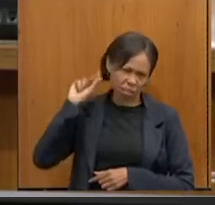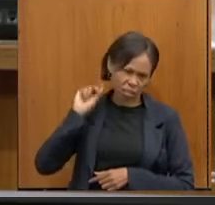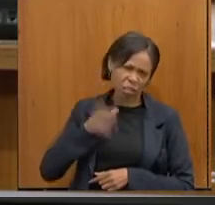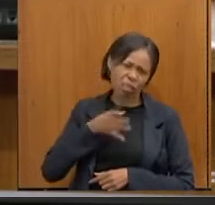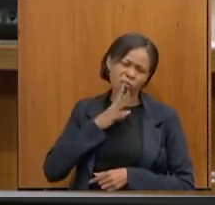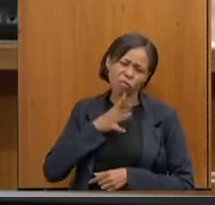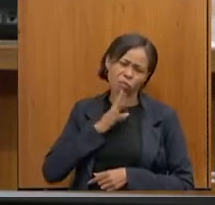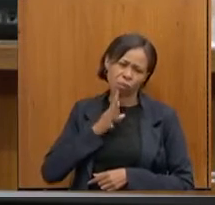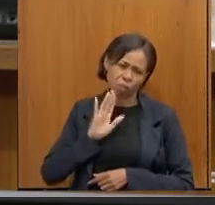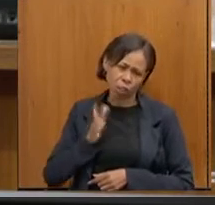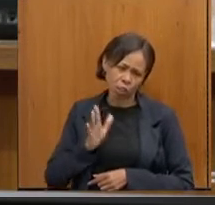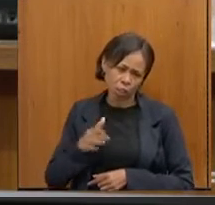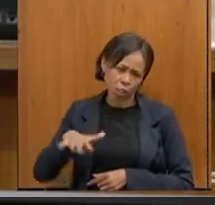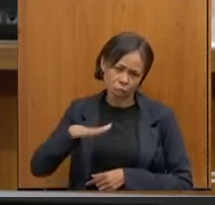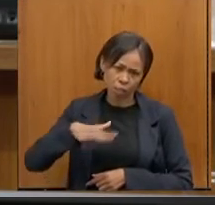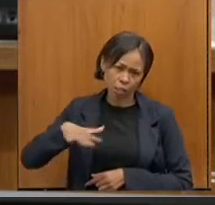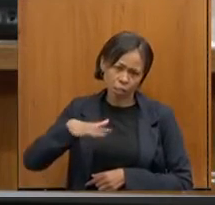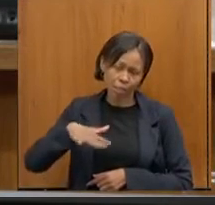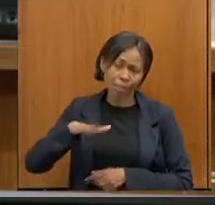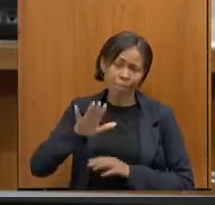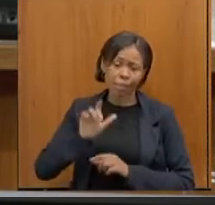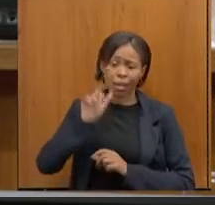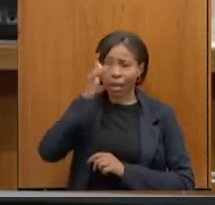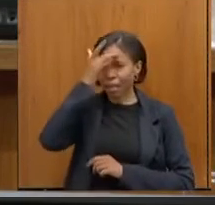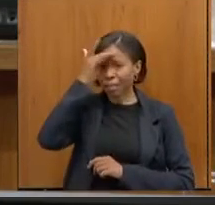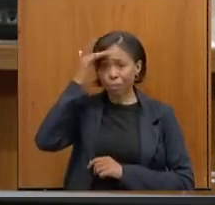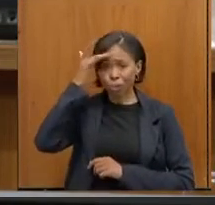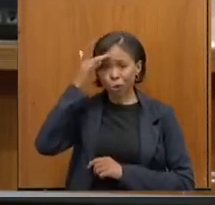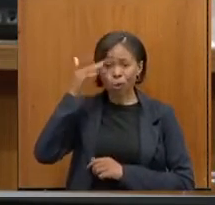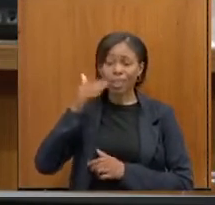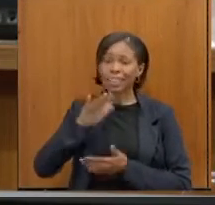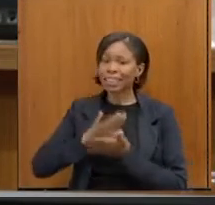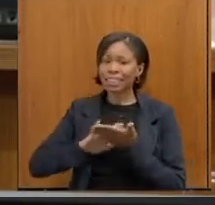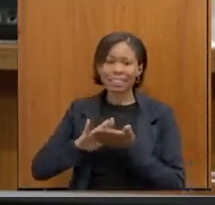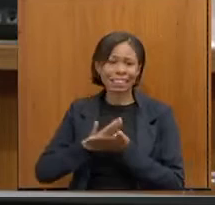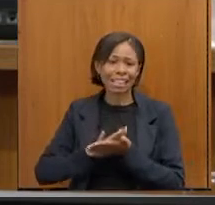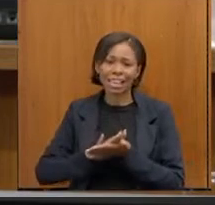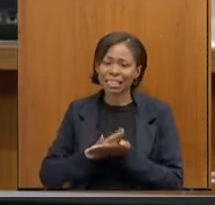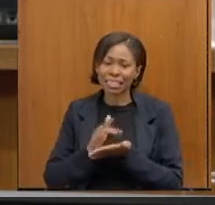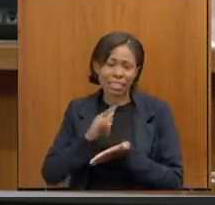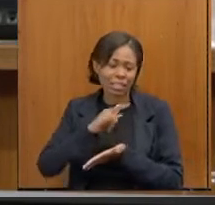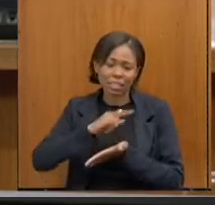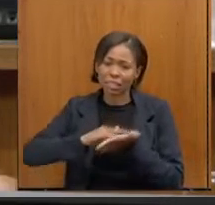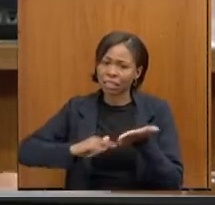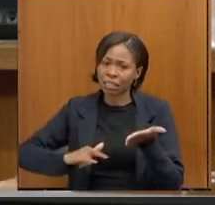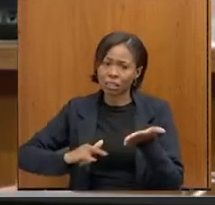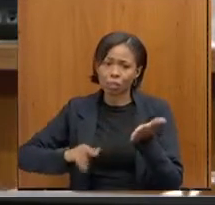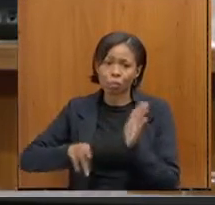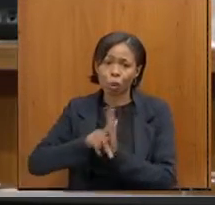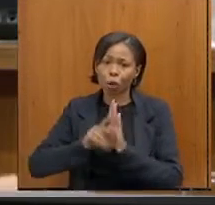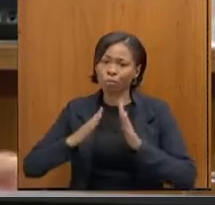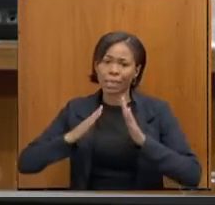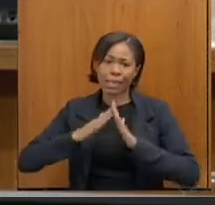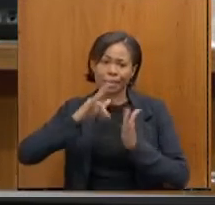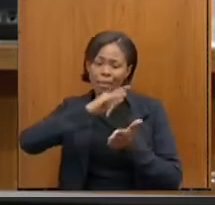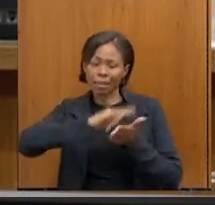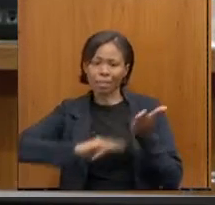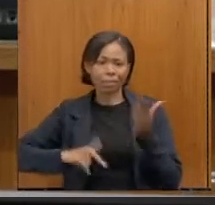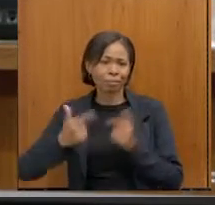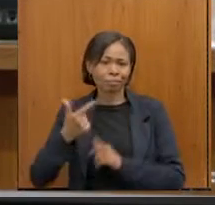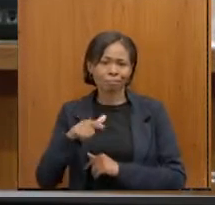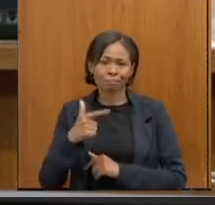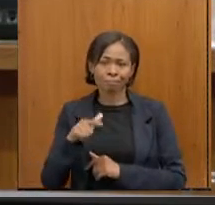em que e onde seus moradores possuem a dignidade do seu registro de propriedade e